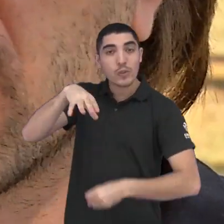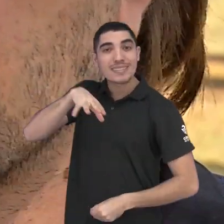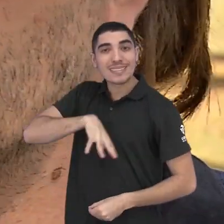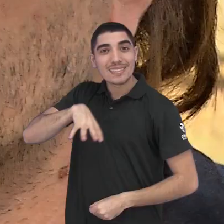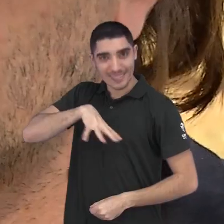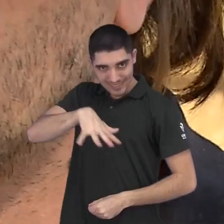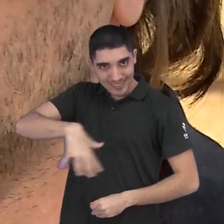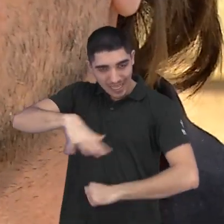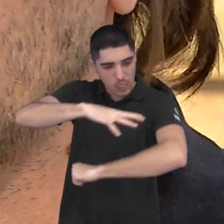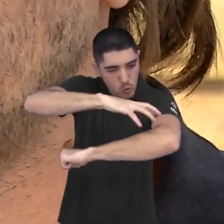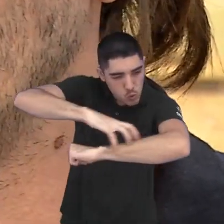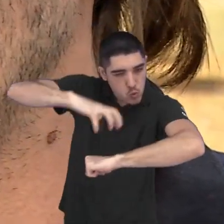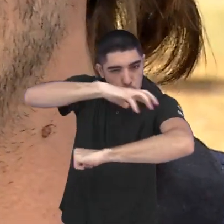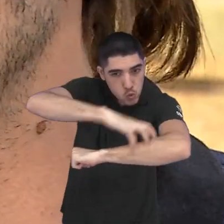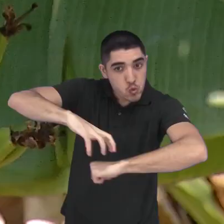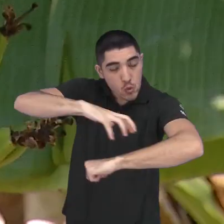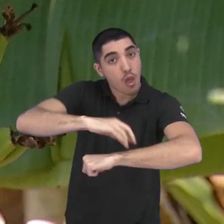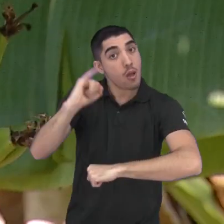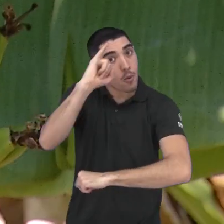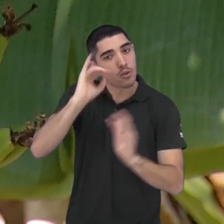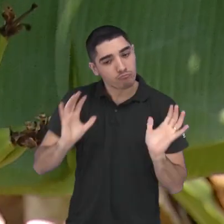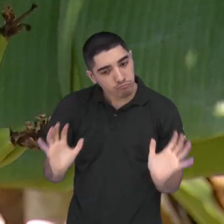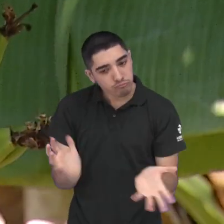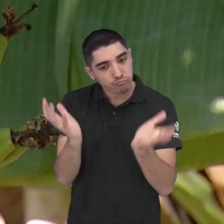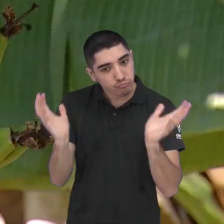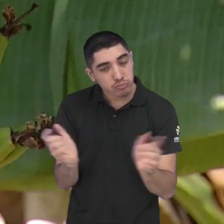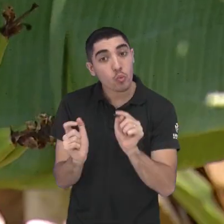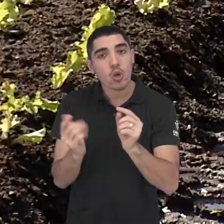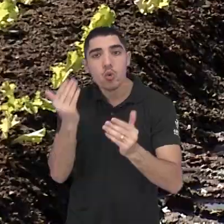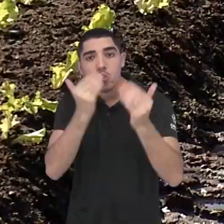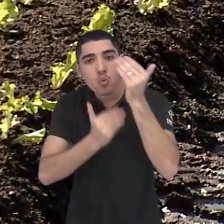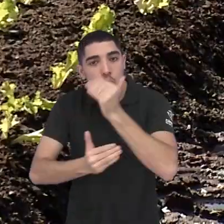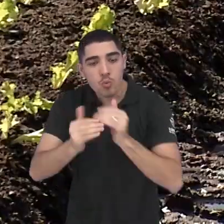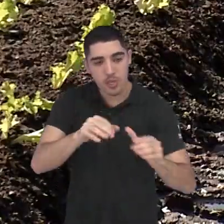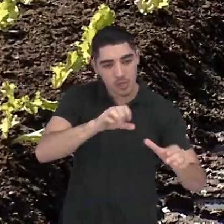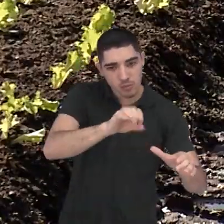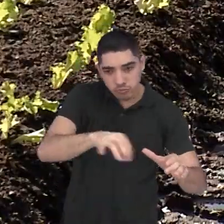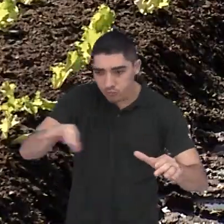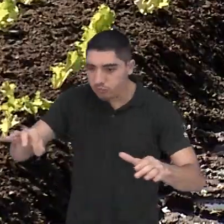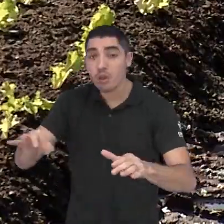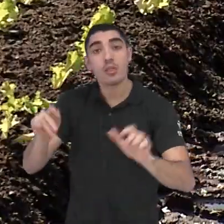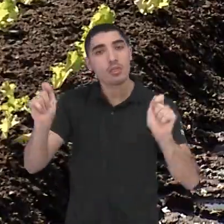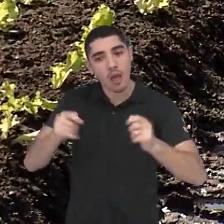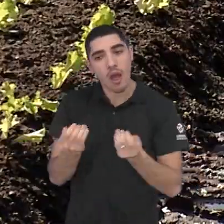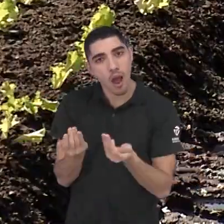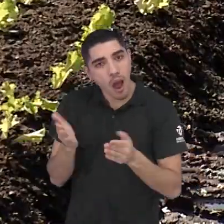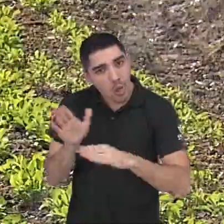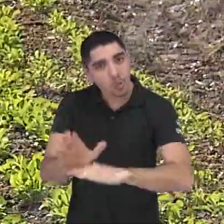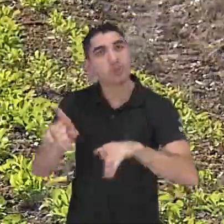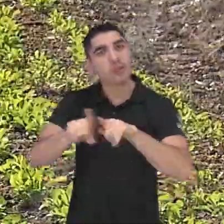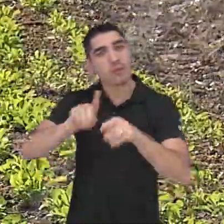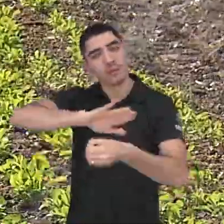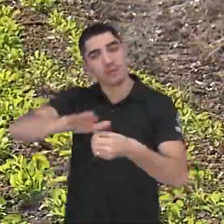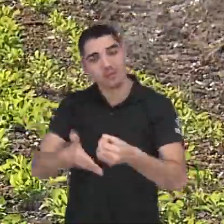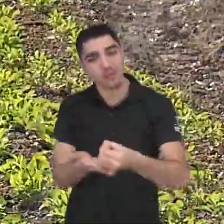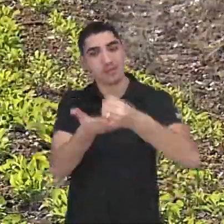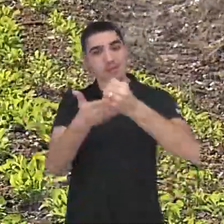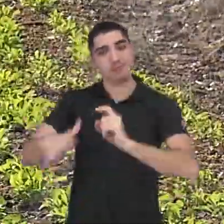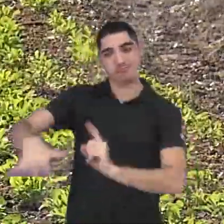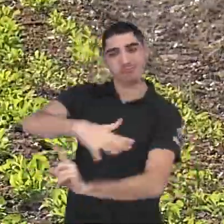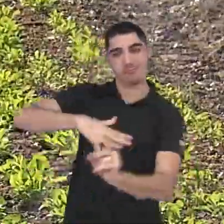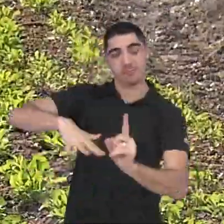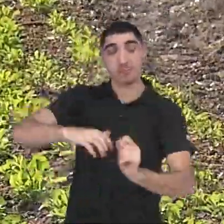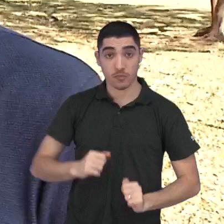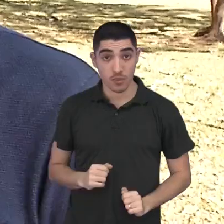que a agricultura Urbana aproxima a população do processo de produção de alimentos e favorece a